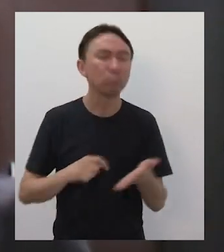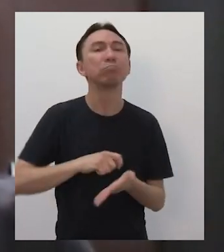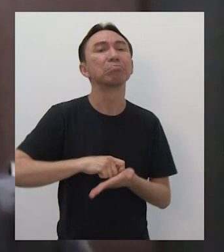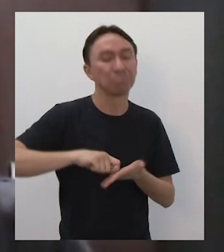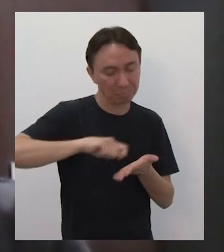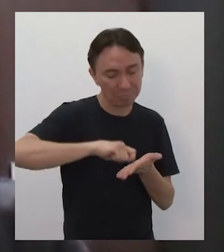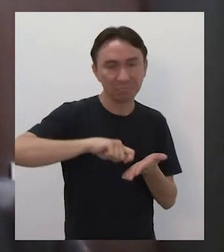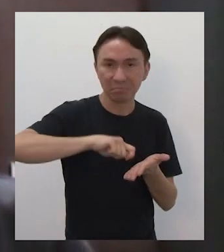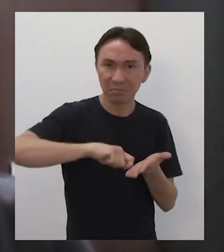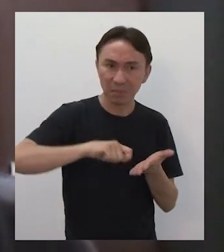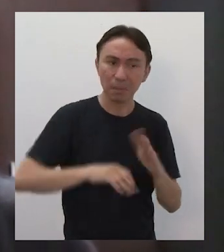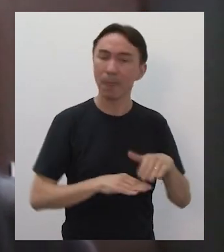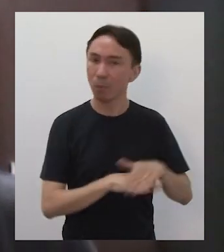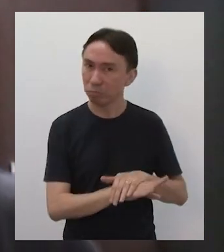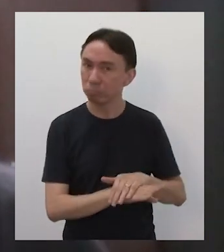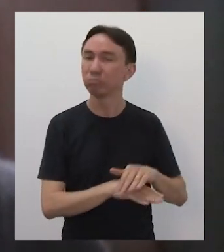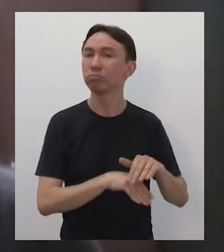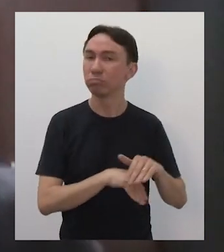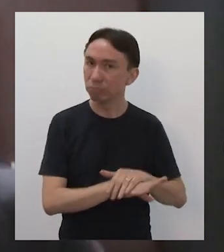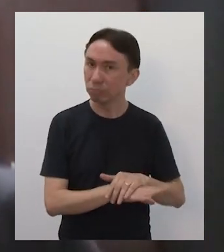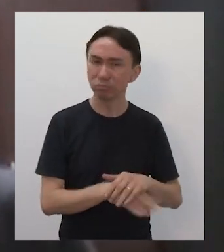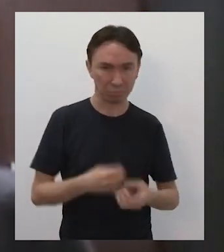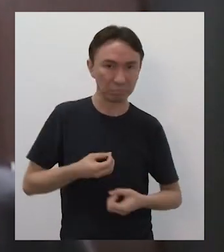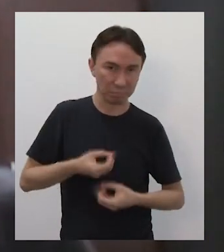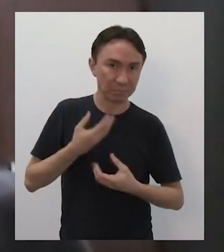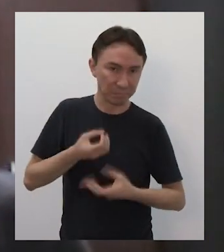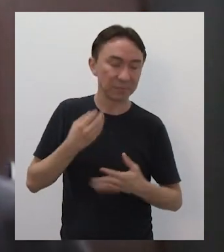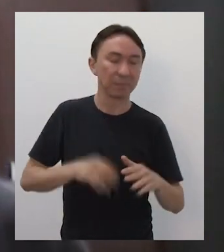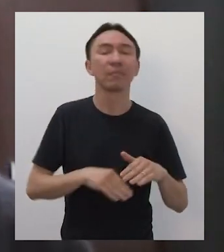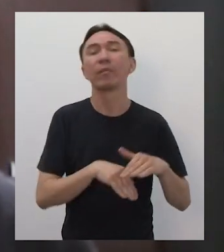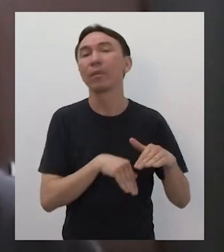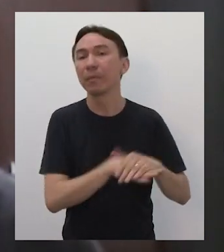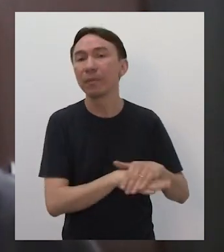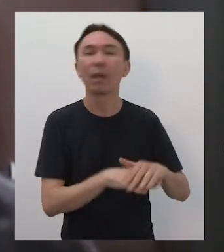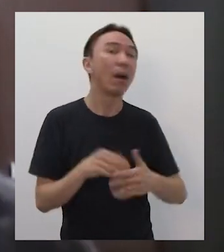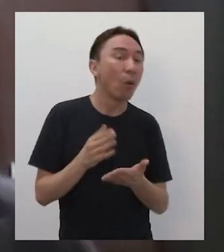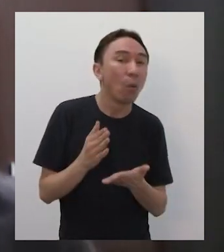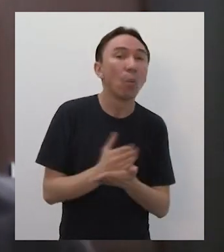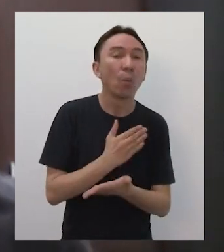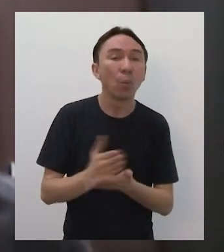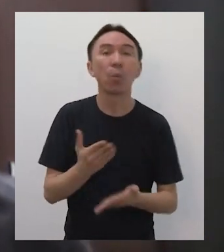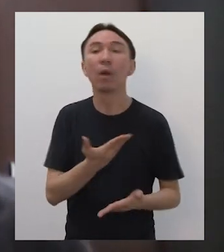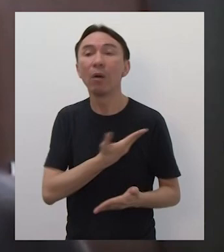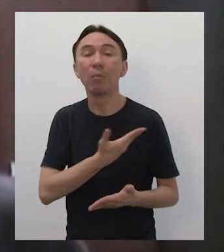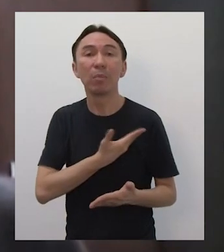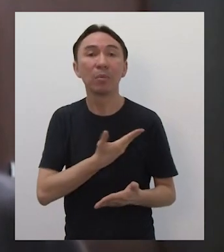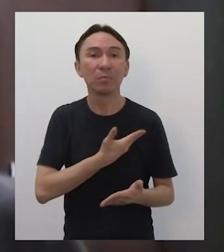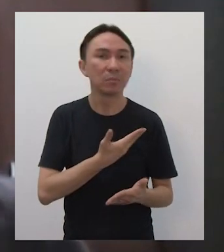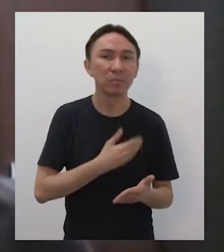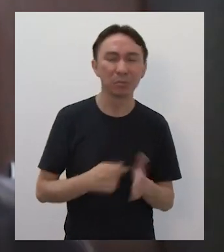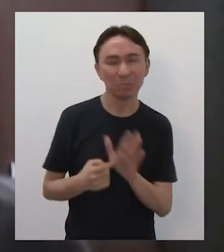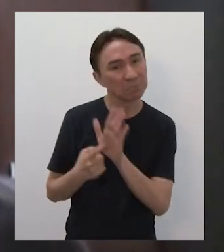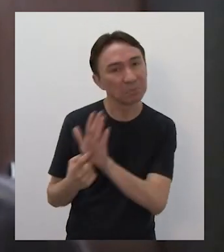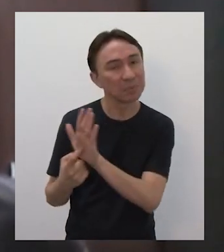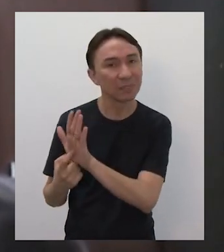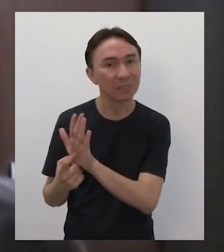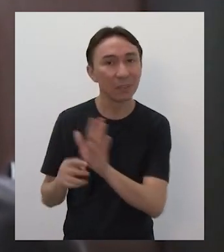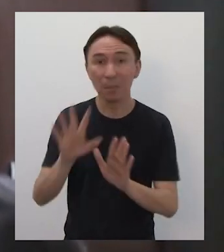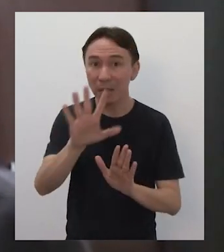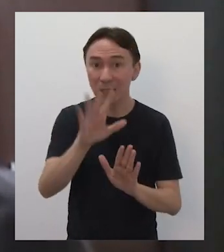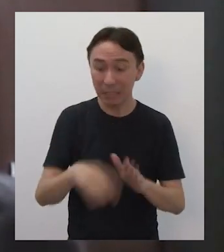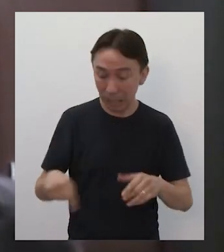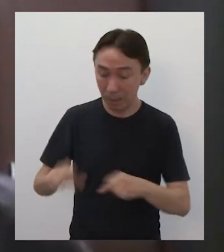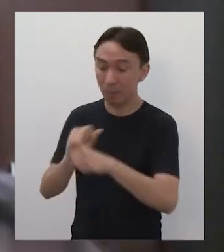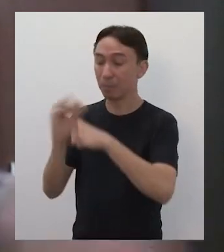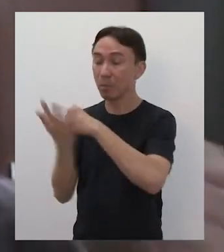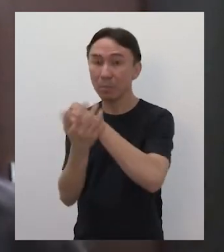nunca postei. Alguns amigos, né? E a pandemia me fez eu me abrir ao novo. O